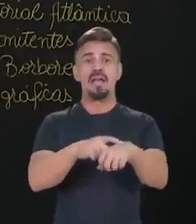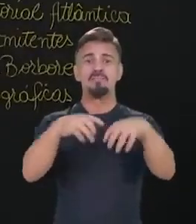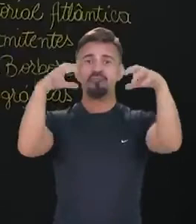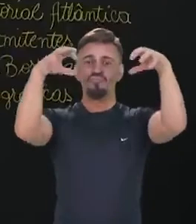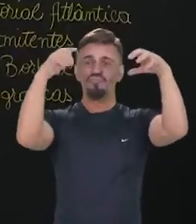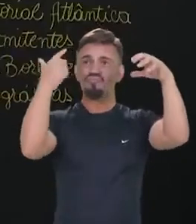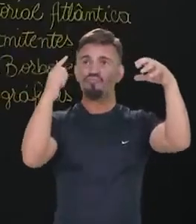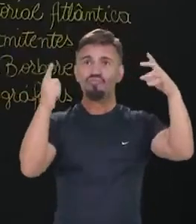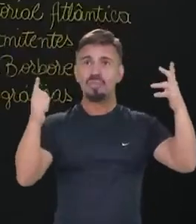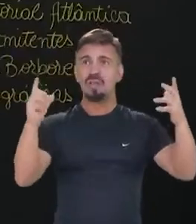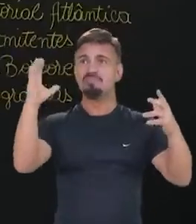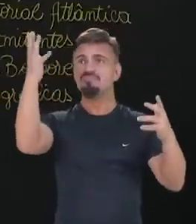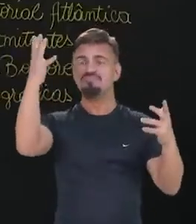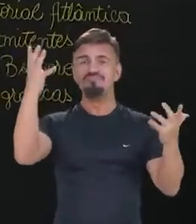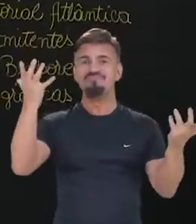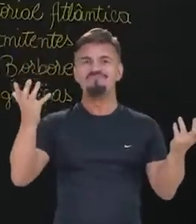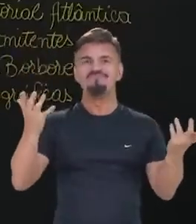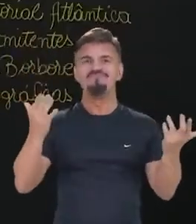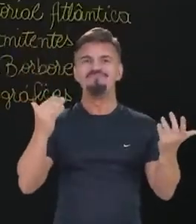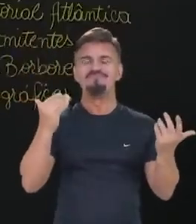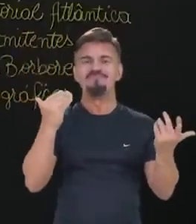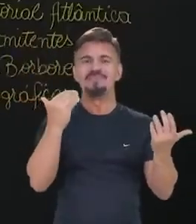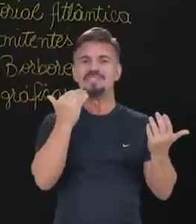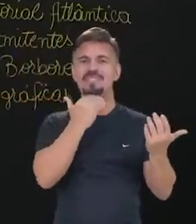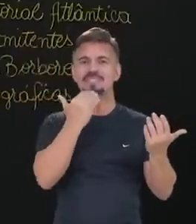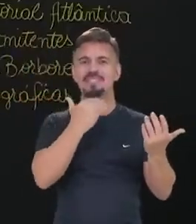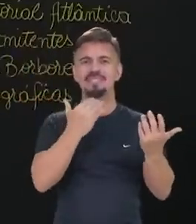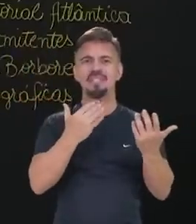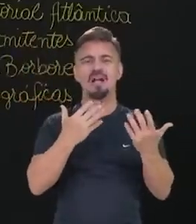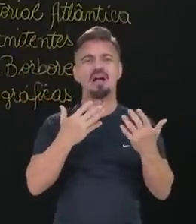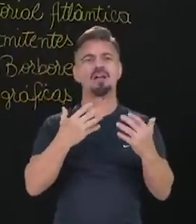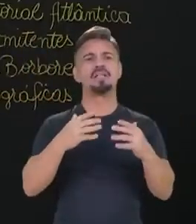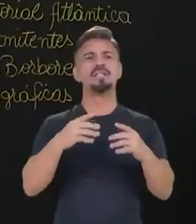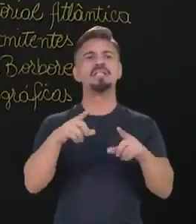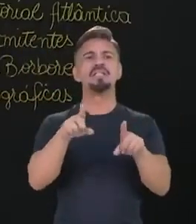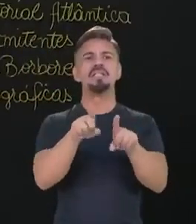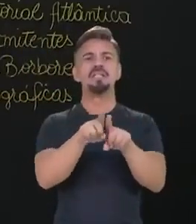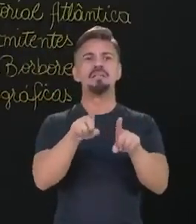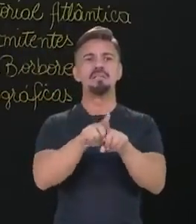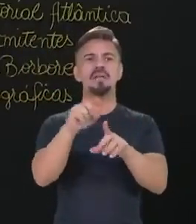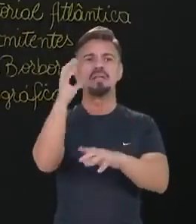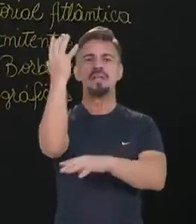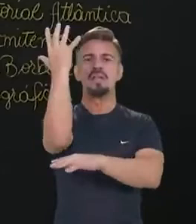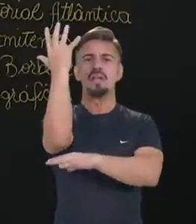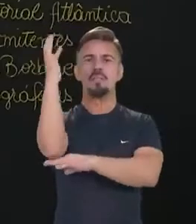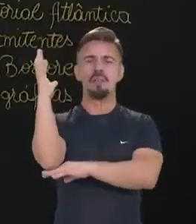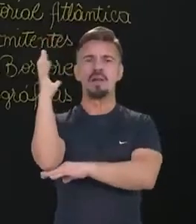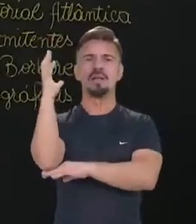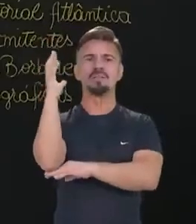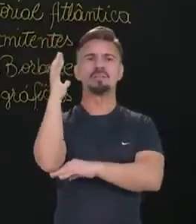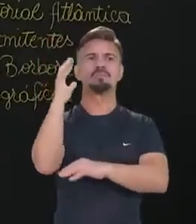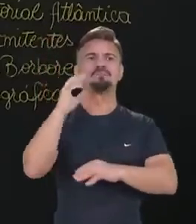críticos, mais hostis do clima. Além deles, nós temos as plantas xerófitas. Plantas